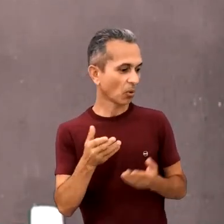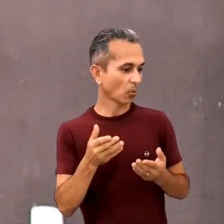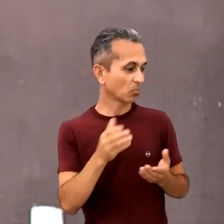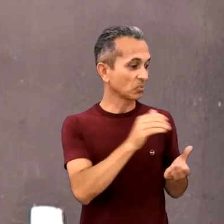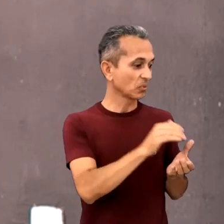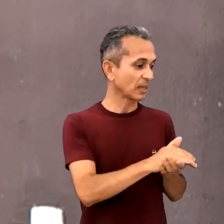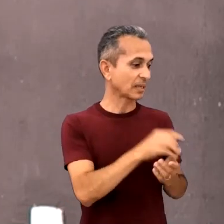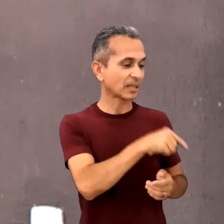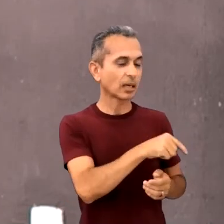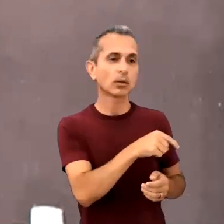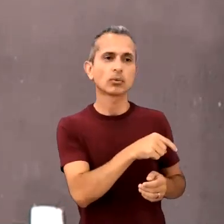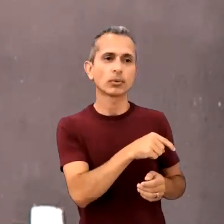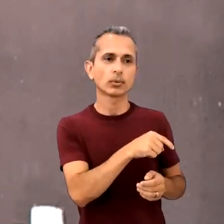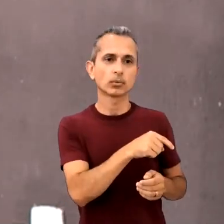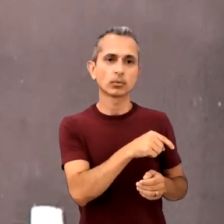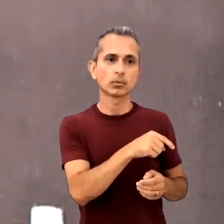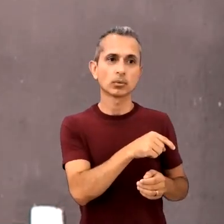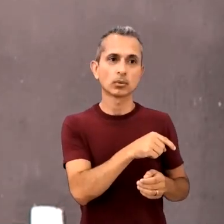a Deus.